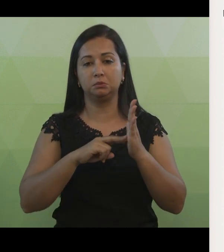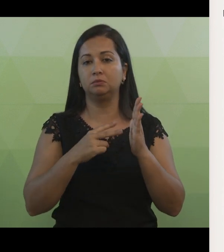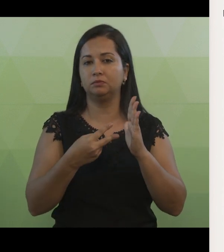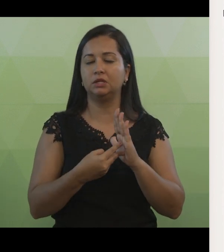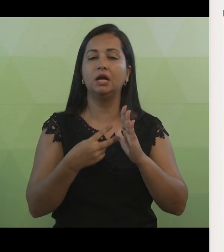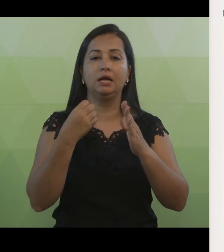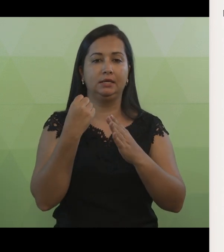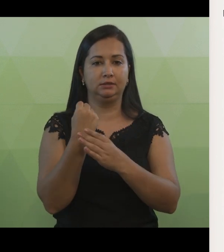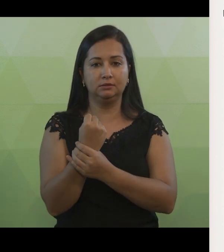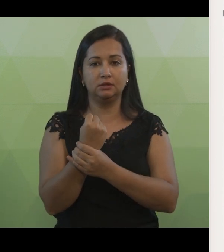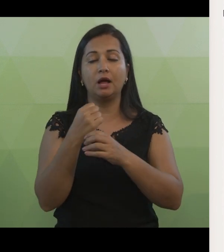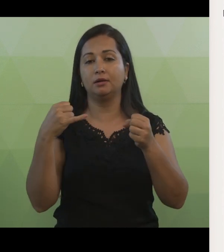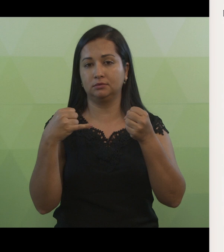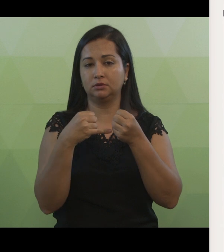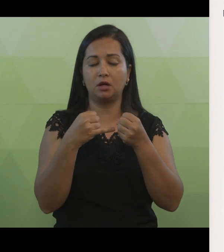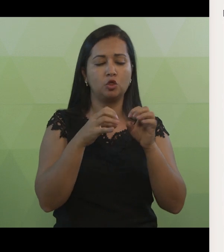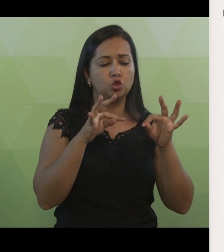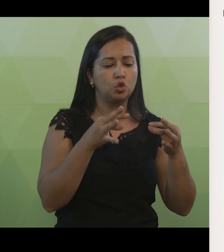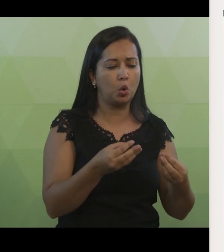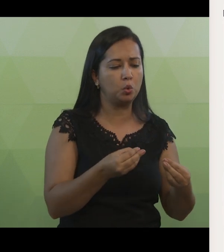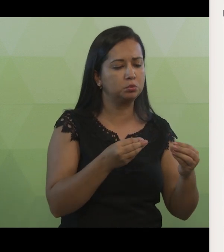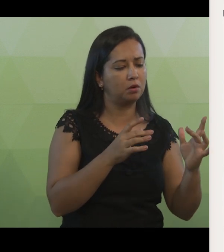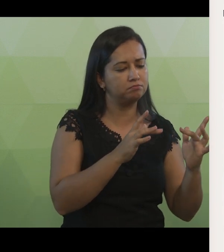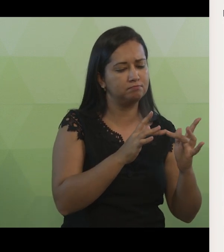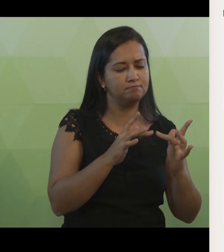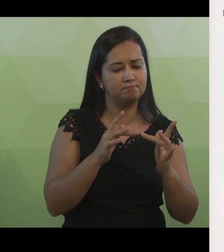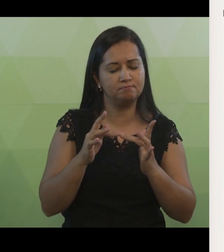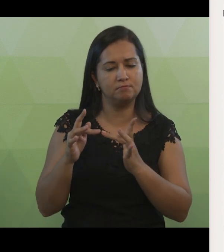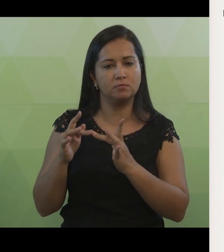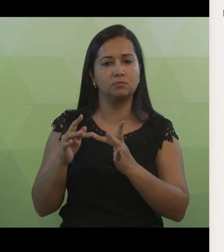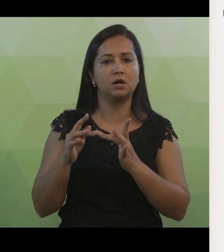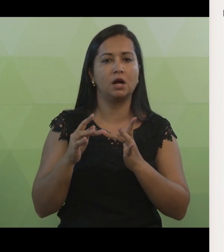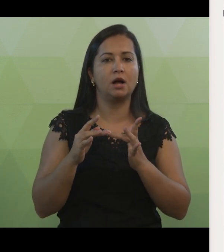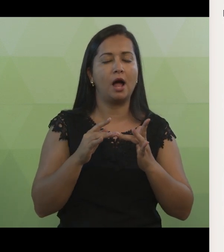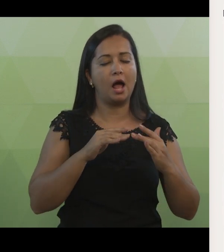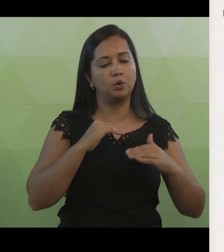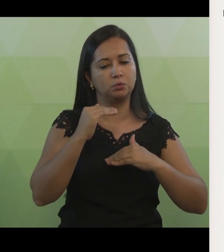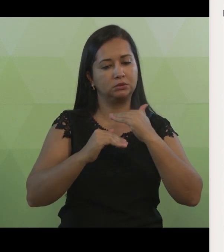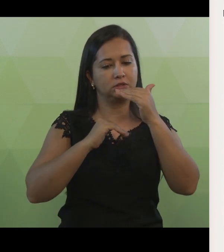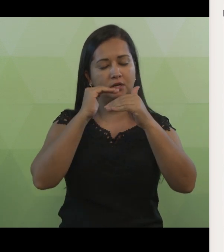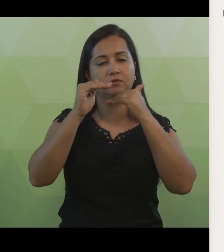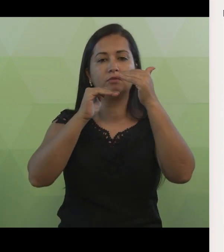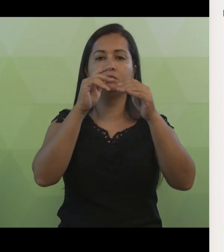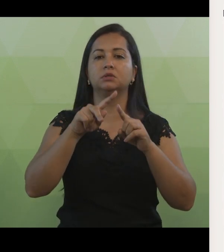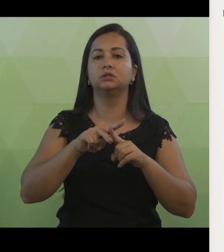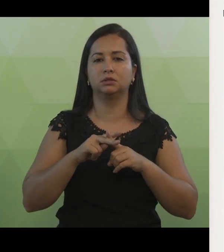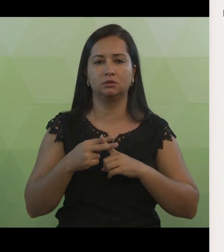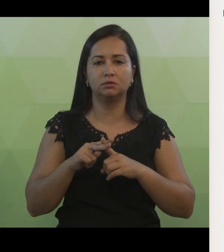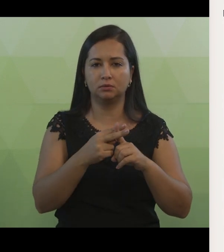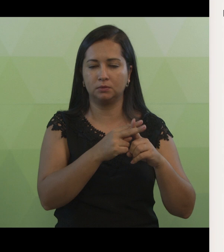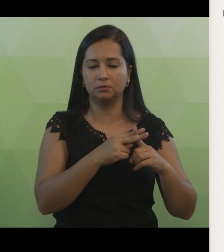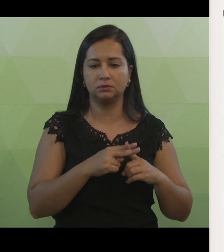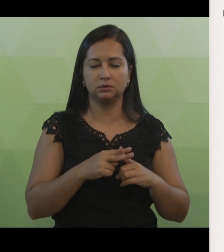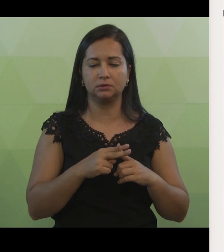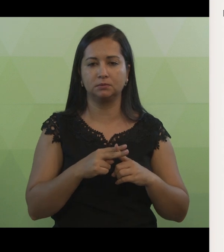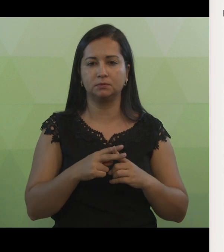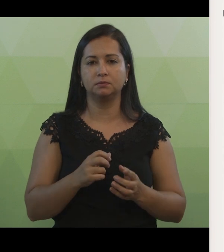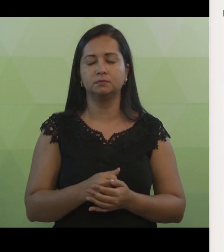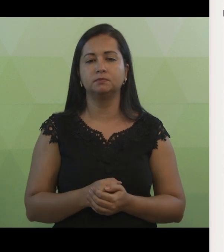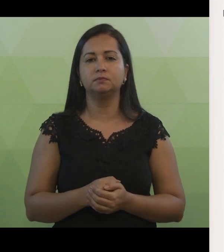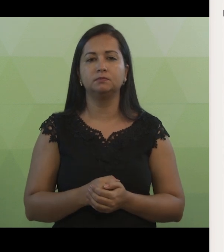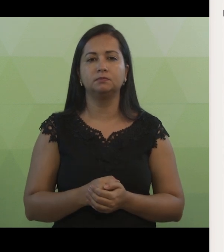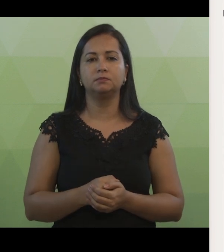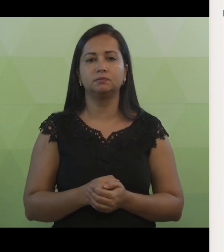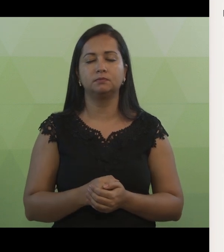referentes à segurança da informação sejam abordados adequadamente durante as fases de desenvolvimento e manutenção. Que seria